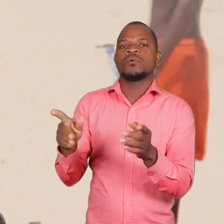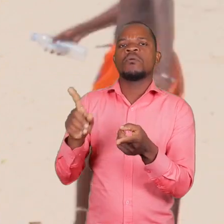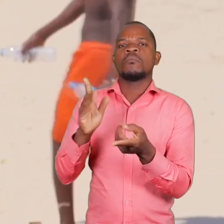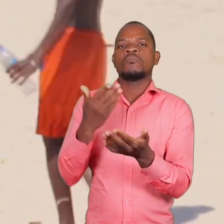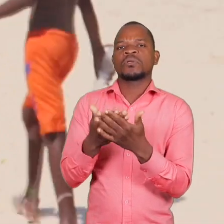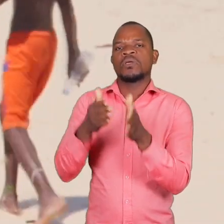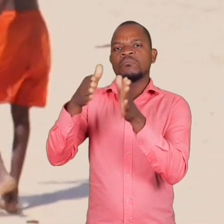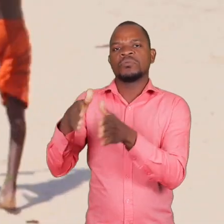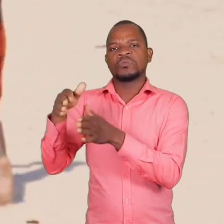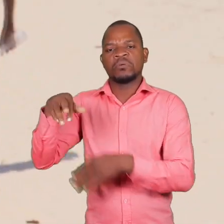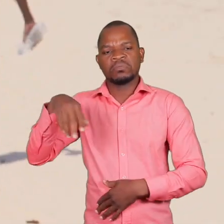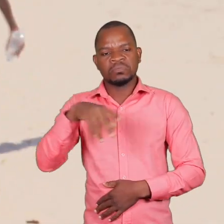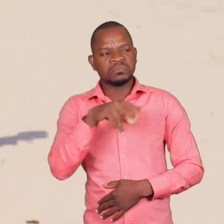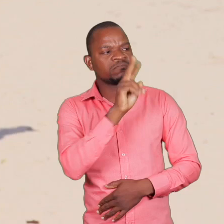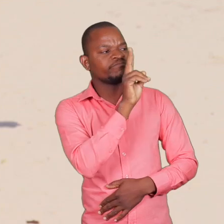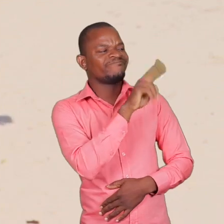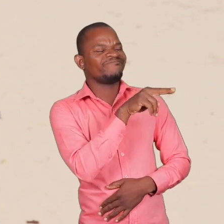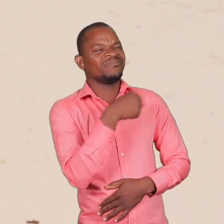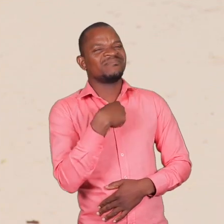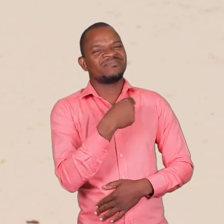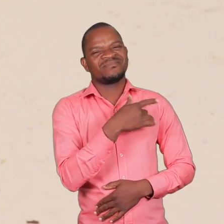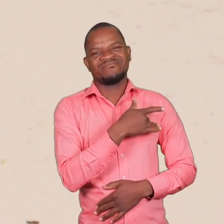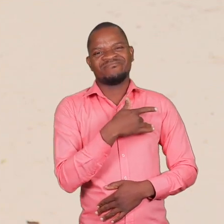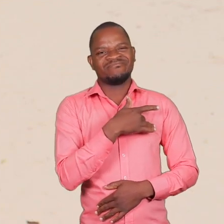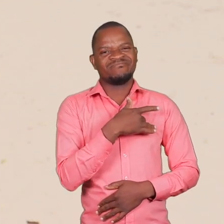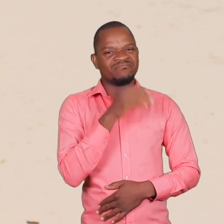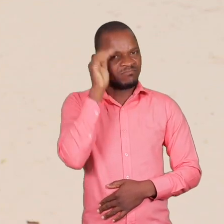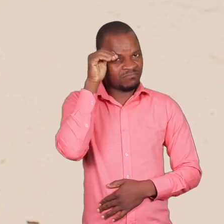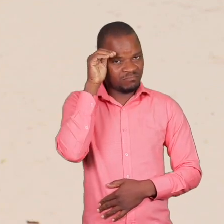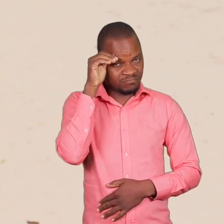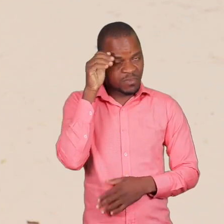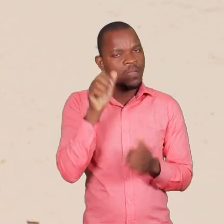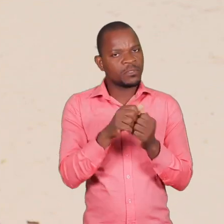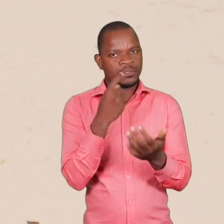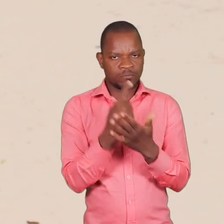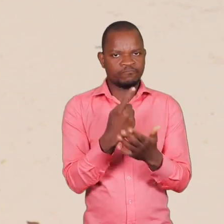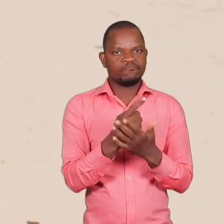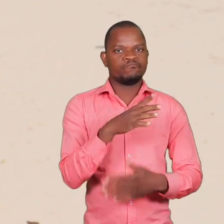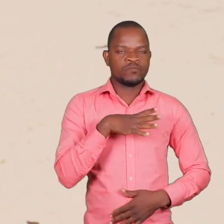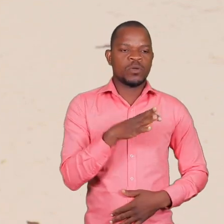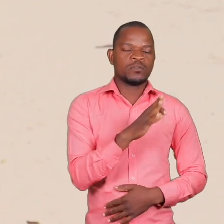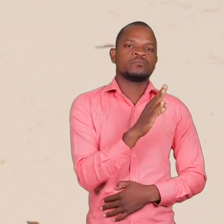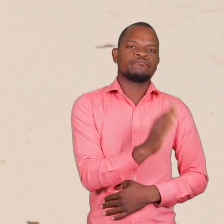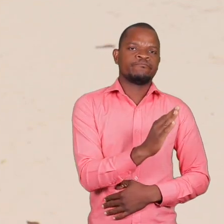mulher, criança a me verem. Também me sinto mal. Creio que criança nem condições